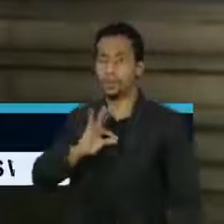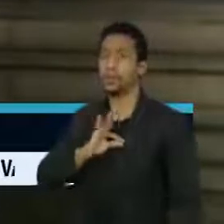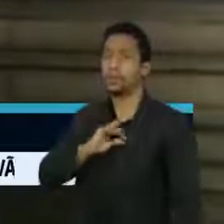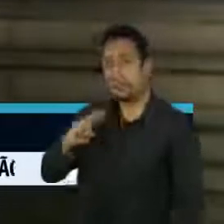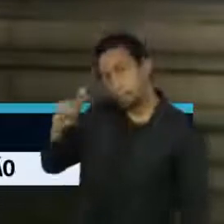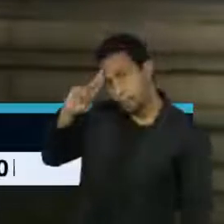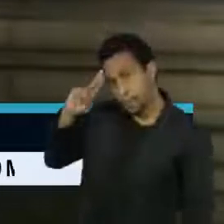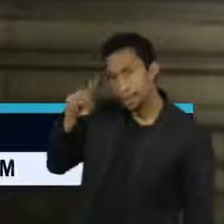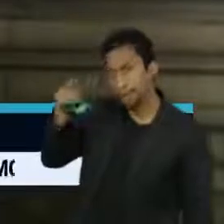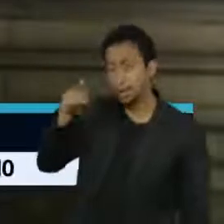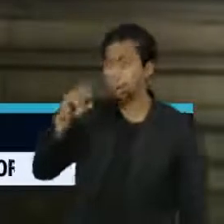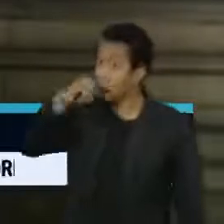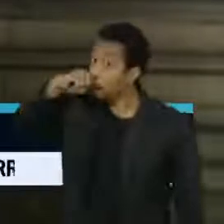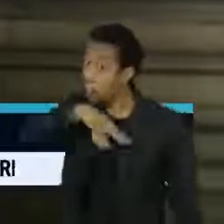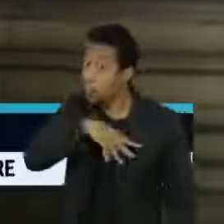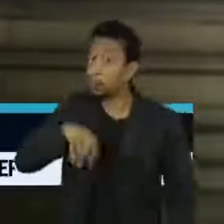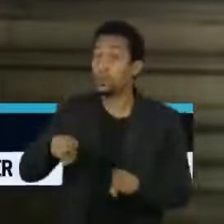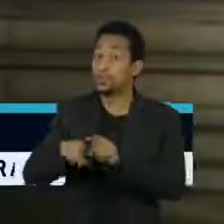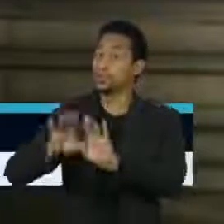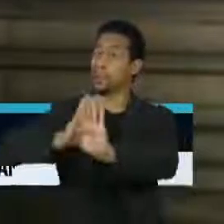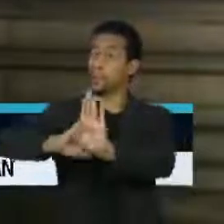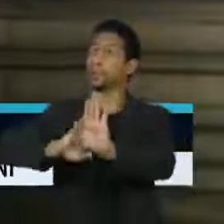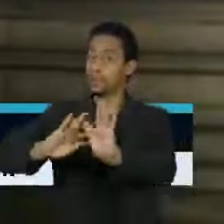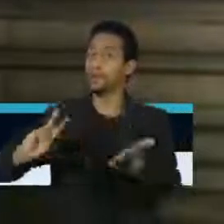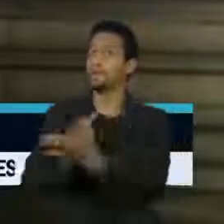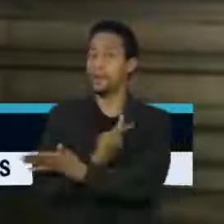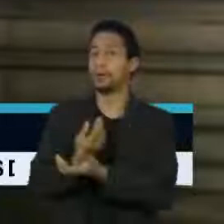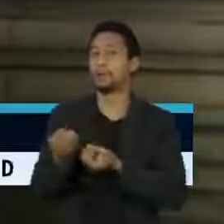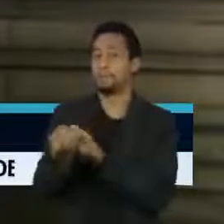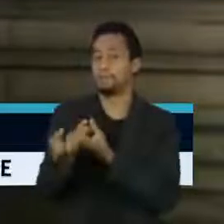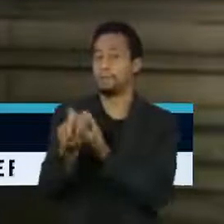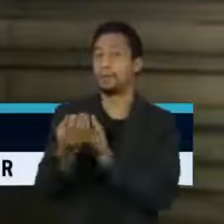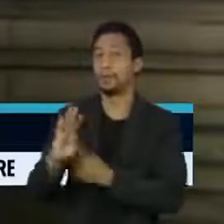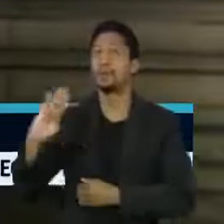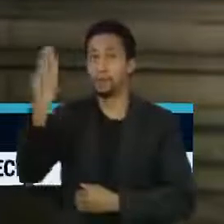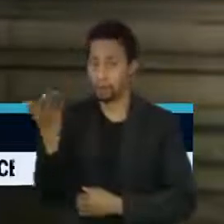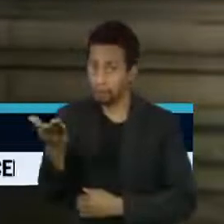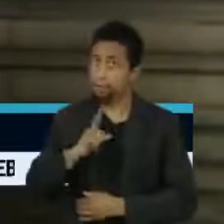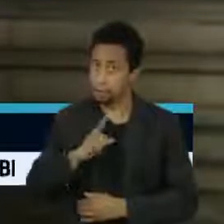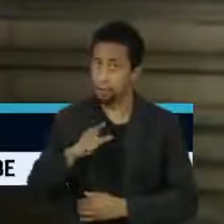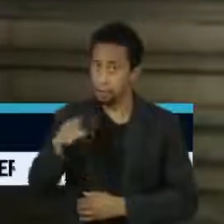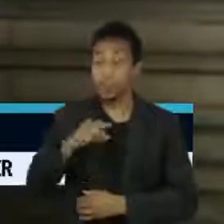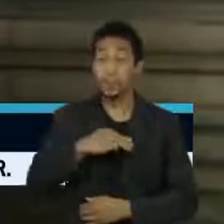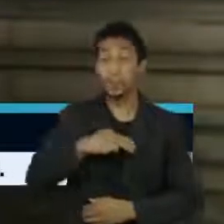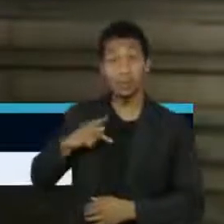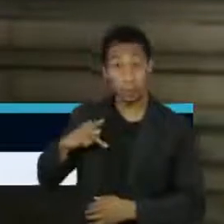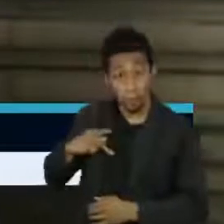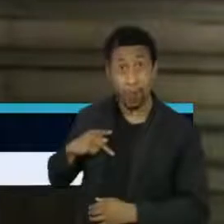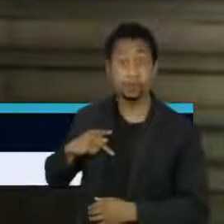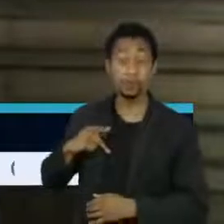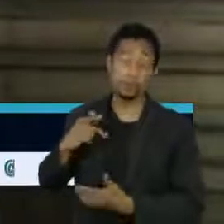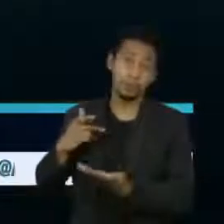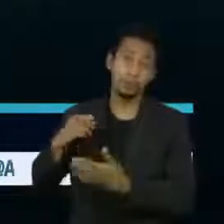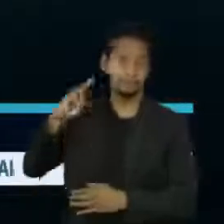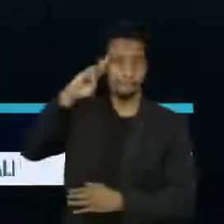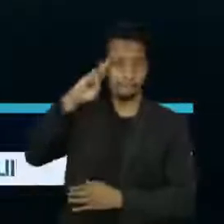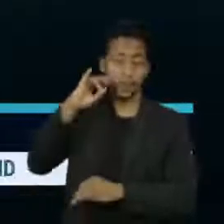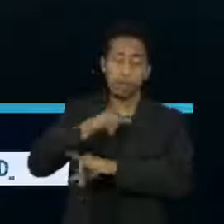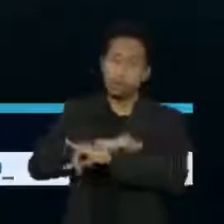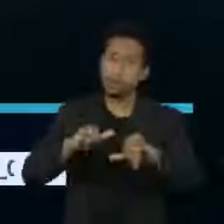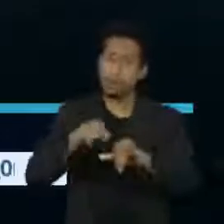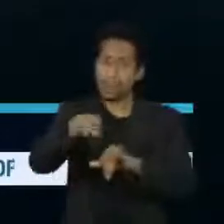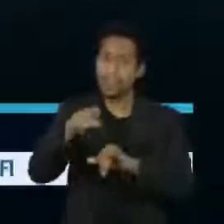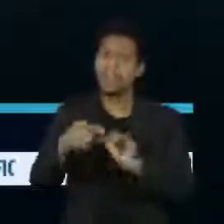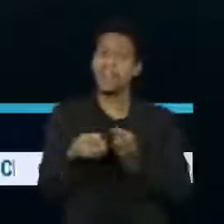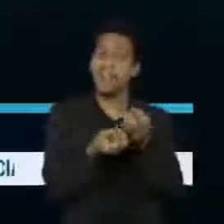abuso de autoridade e falsidade ideológica. Foram denunciados porque, na visão do Ministério Público Militar, mentiram. Nos